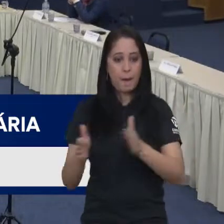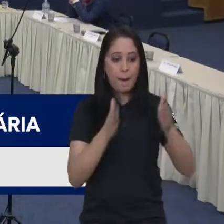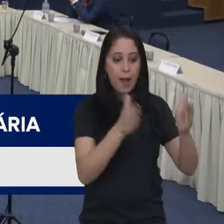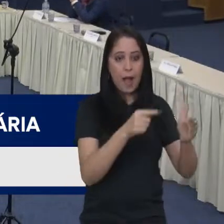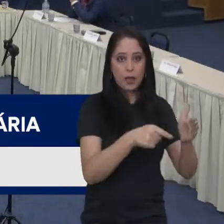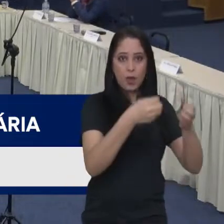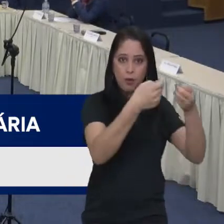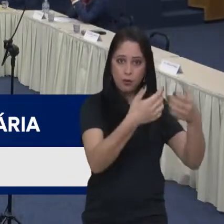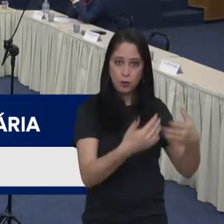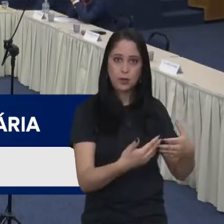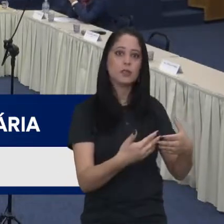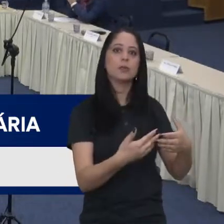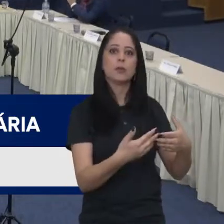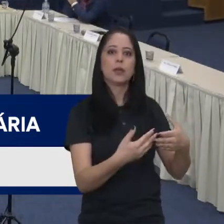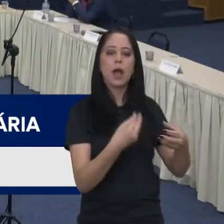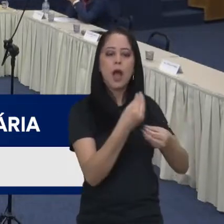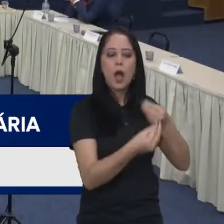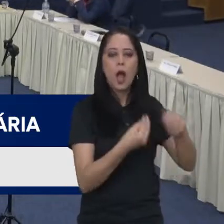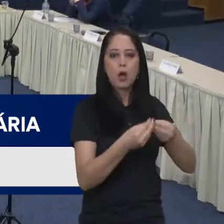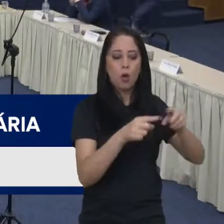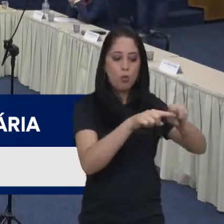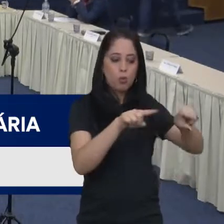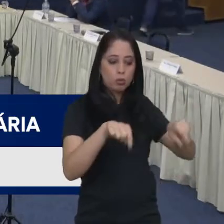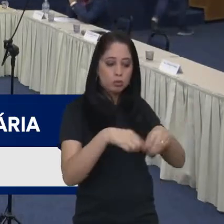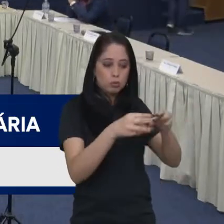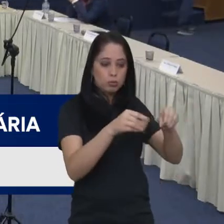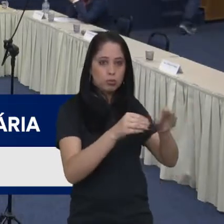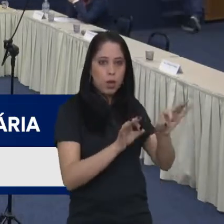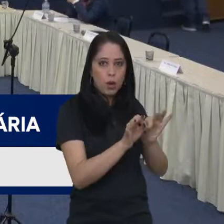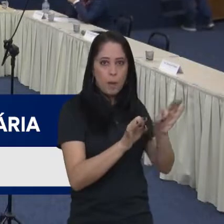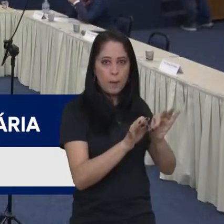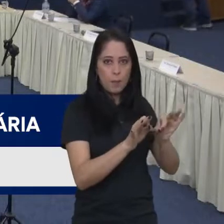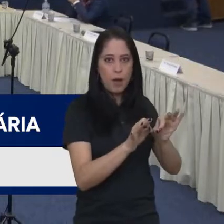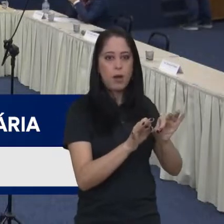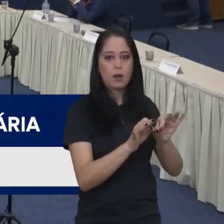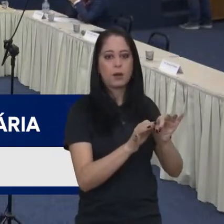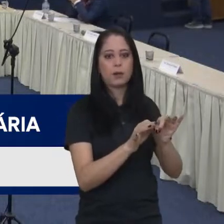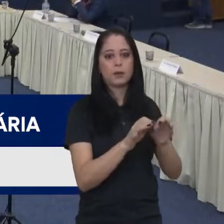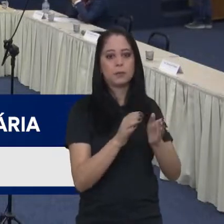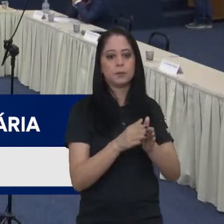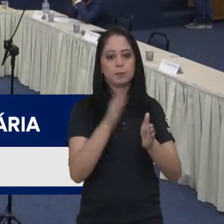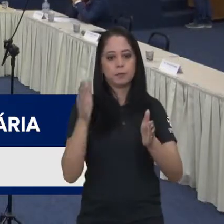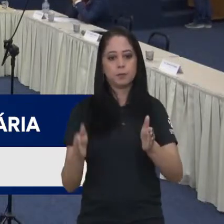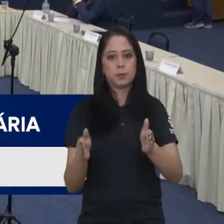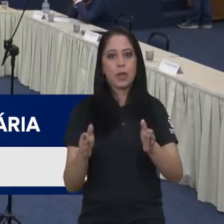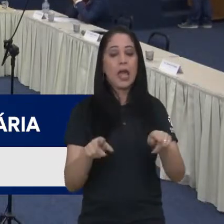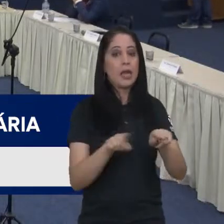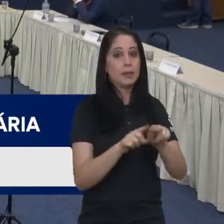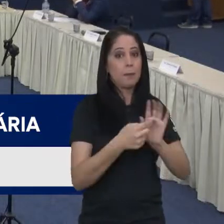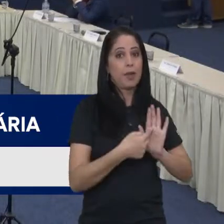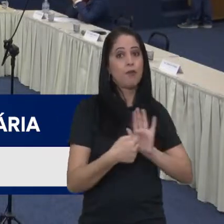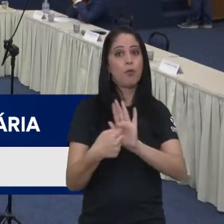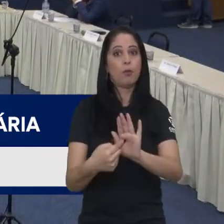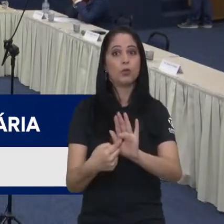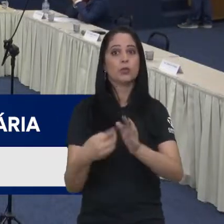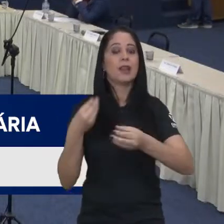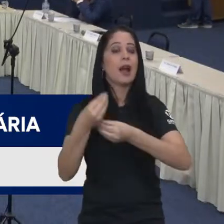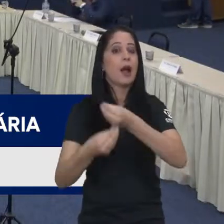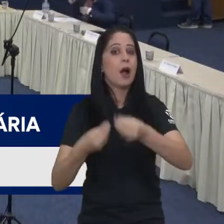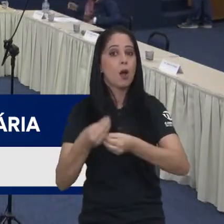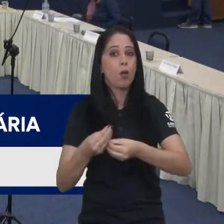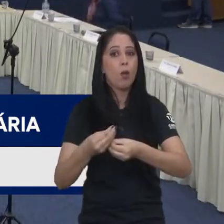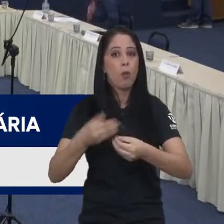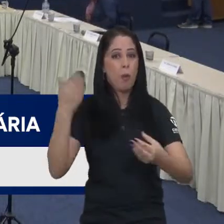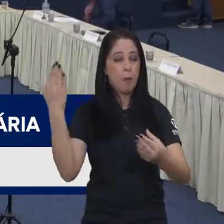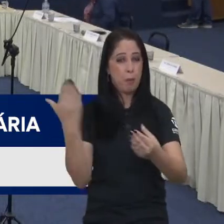partes. A primeira eu vou falar um pouco sobre a concepção de regularização fundiária que nós defendemos, o quadro atual da situação das